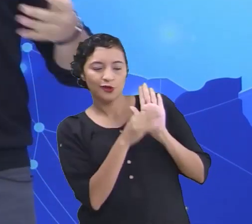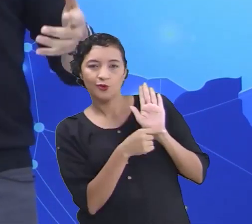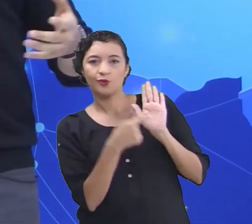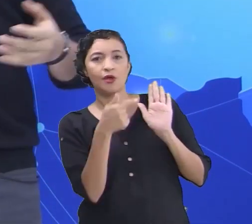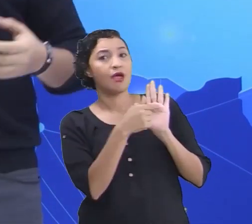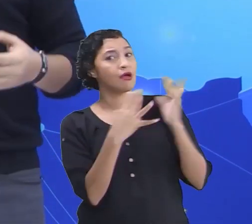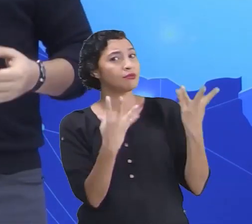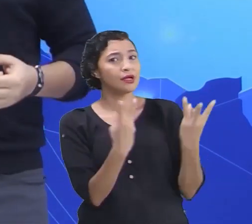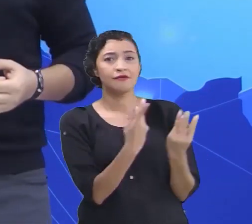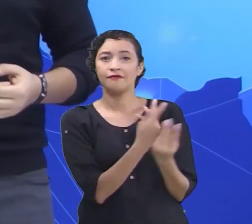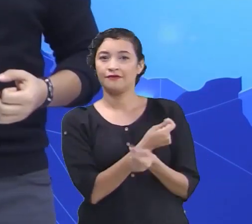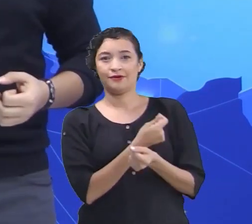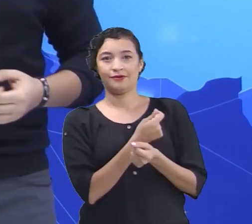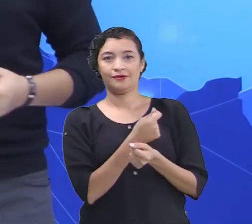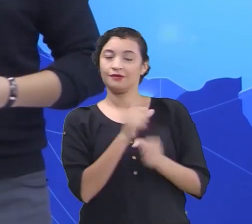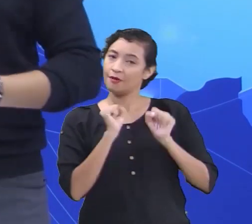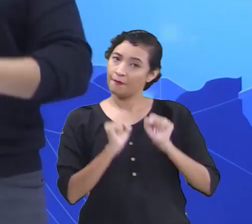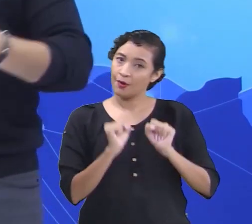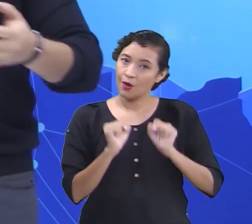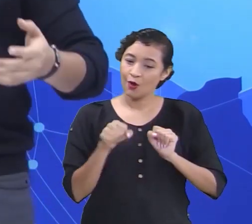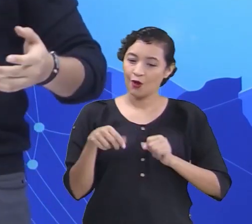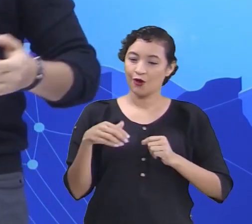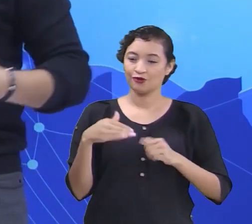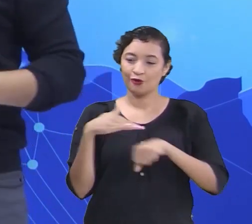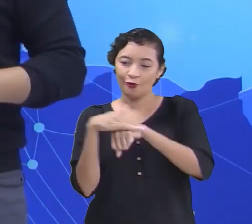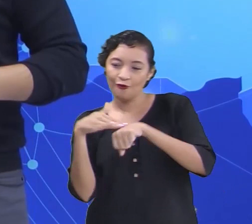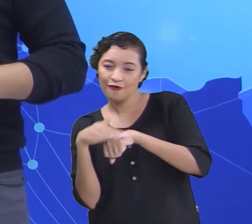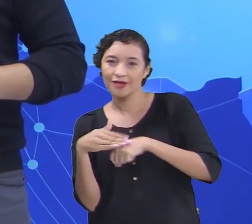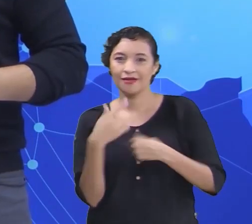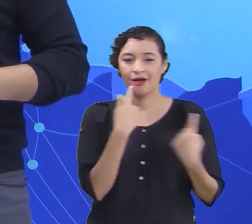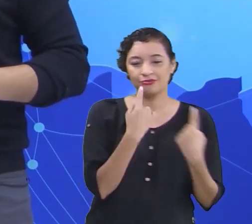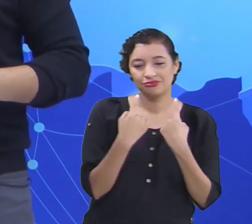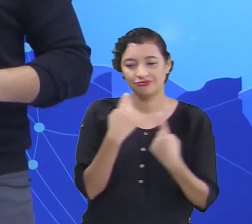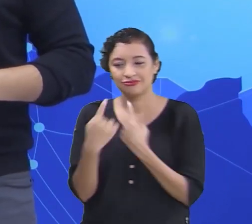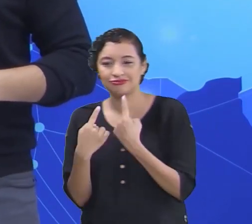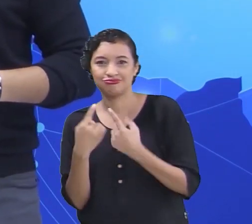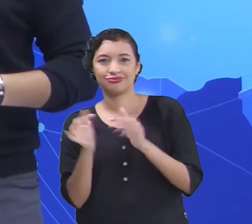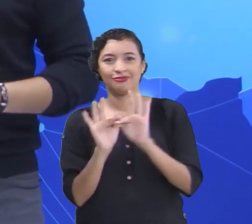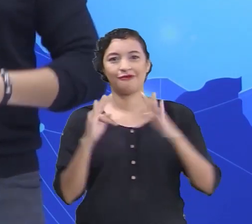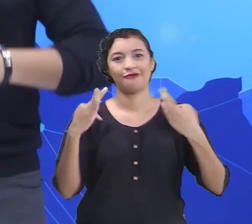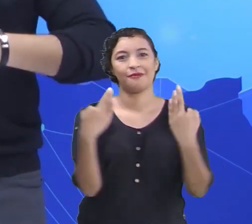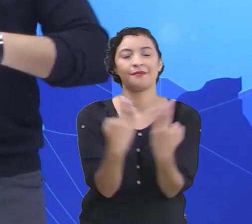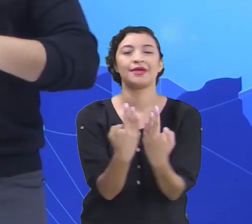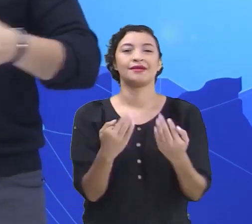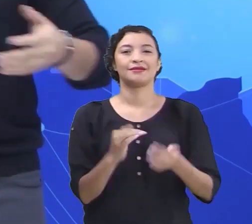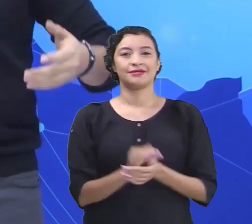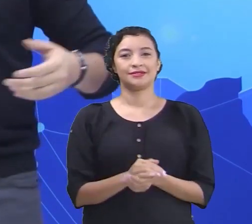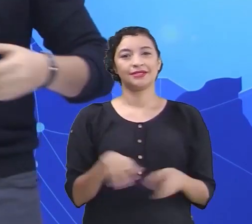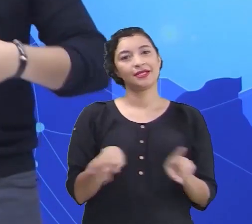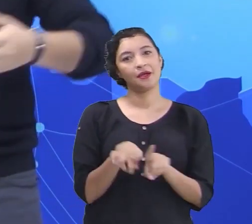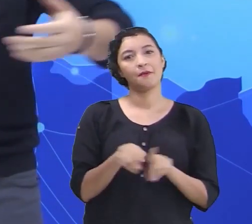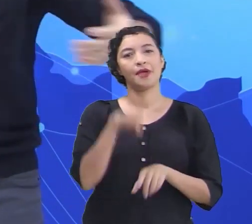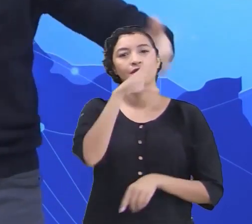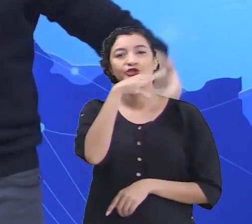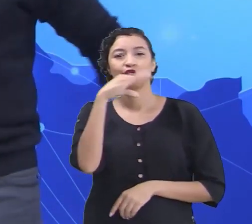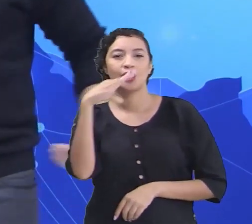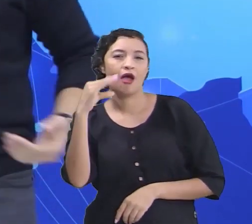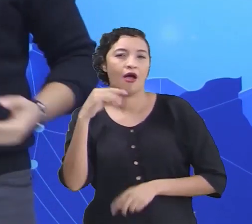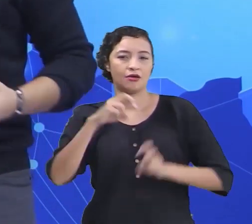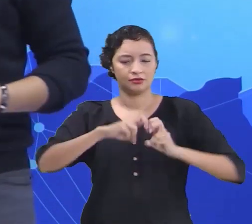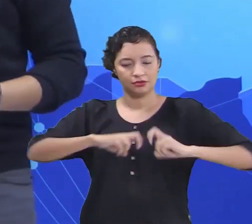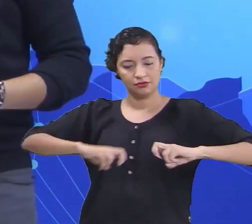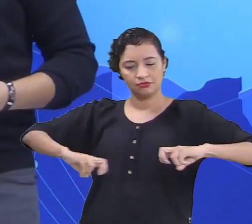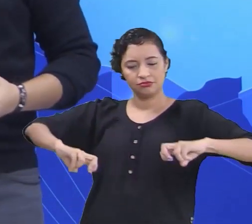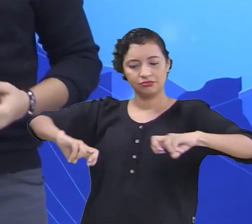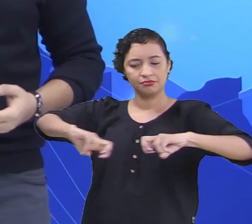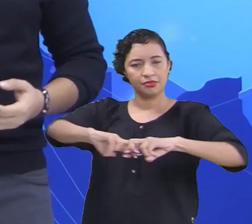assunto maravilhoso que pode ser comentado com a família, pode ser comentado com as crianças numa roda de conversa,